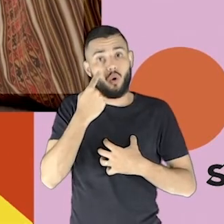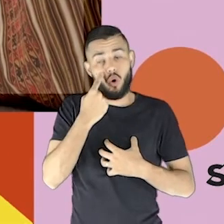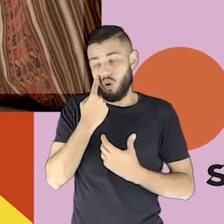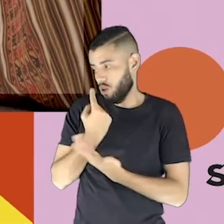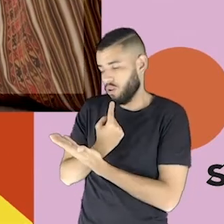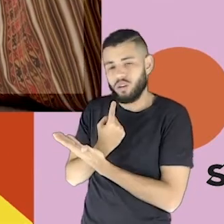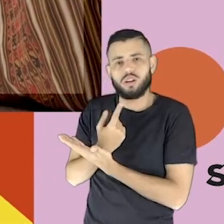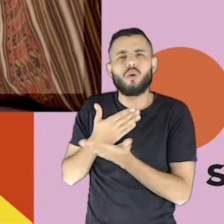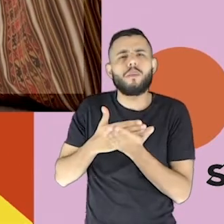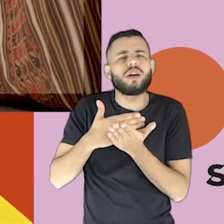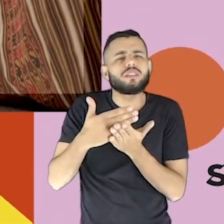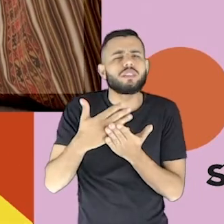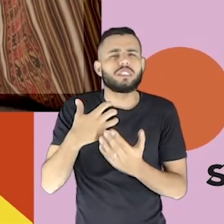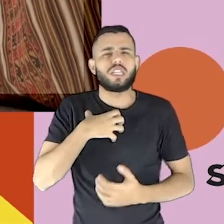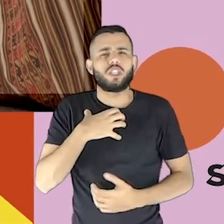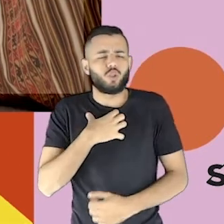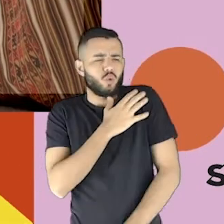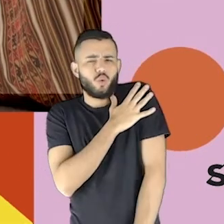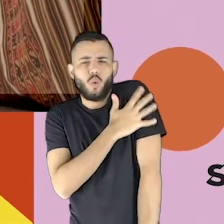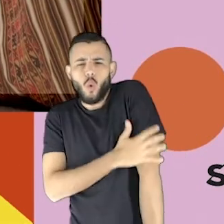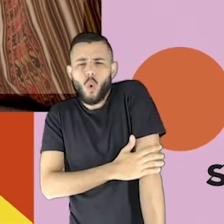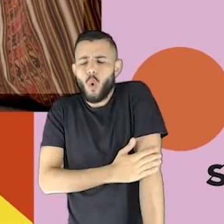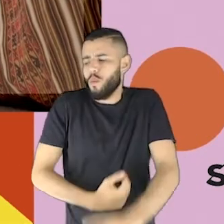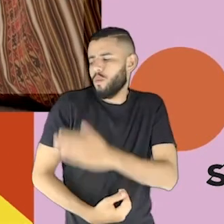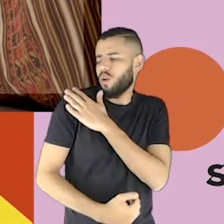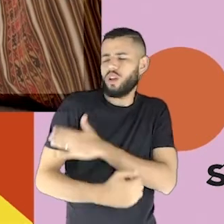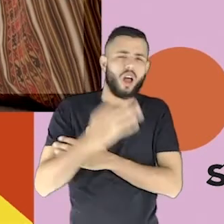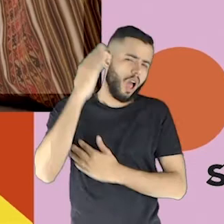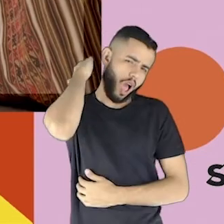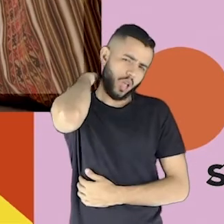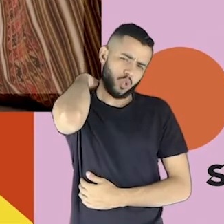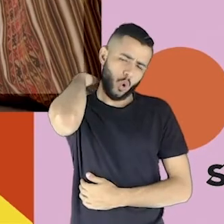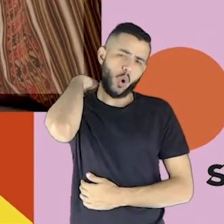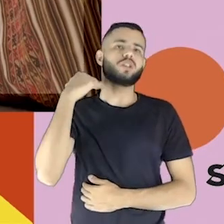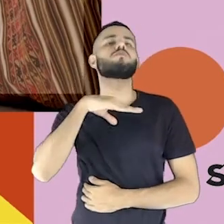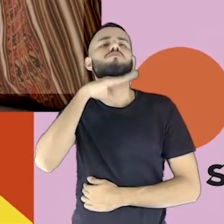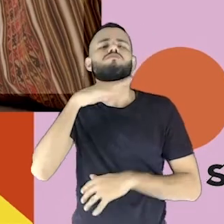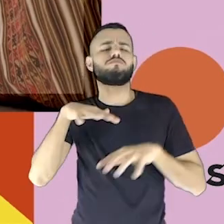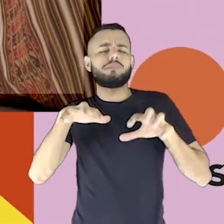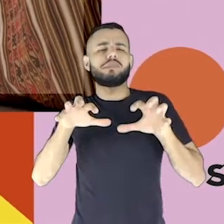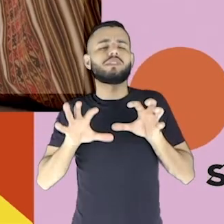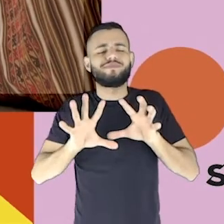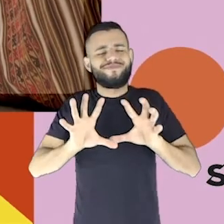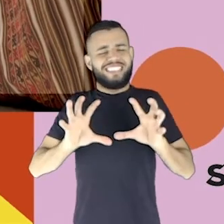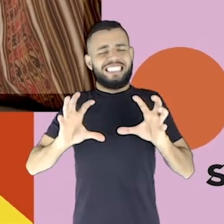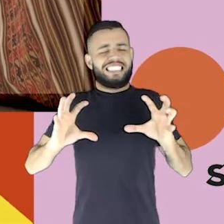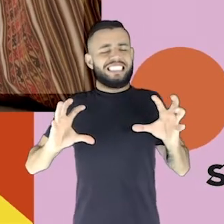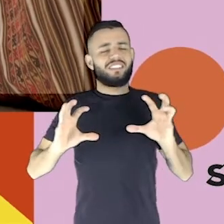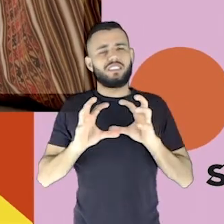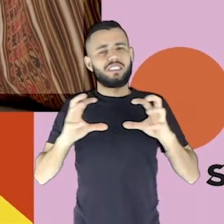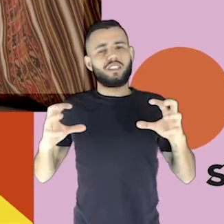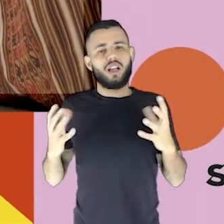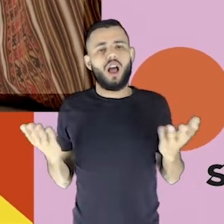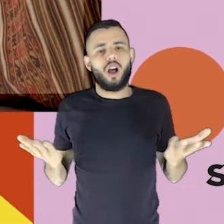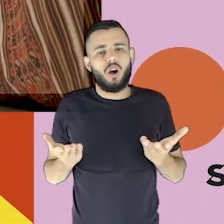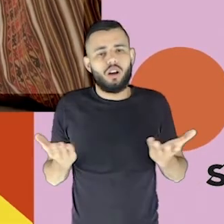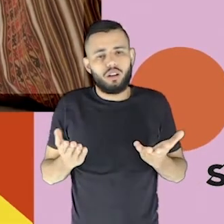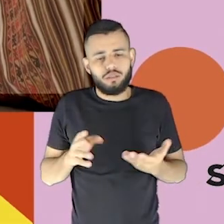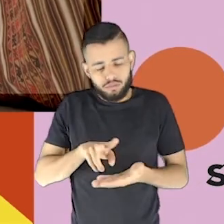começa a alongar a região mais baixa das costas, a região dos glúteos. E desenrola